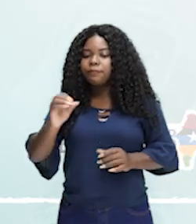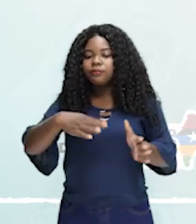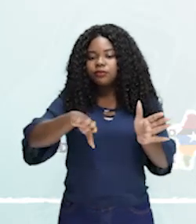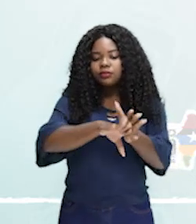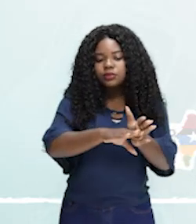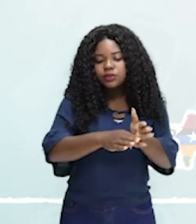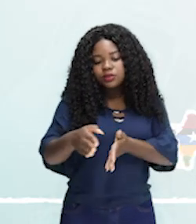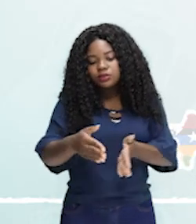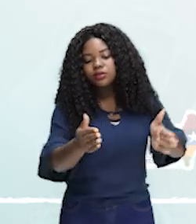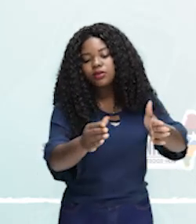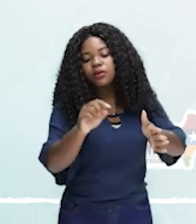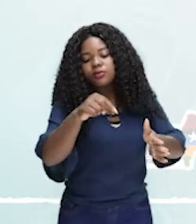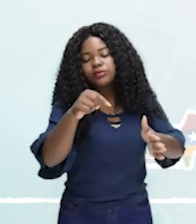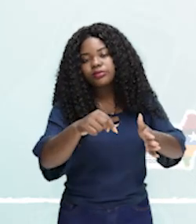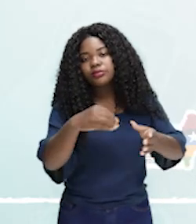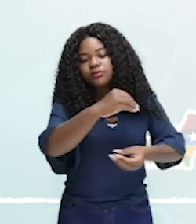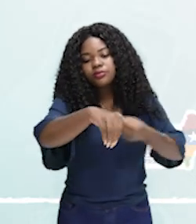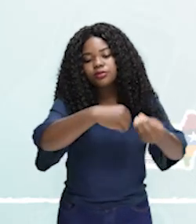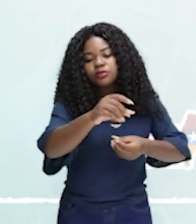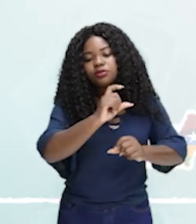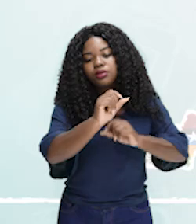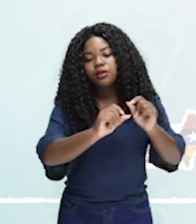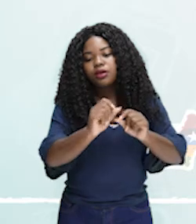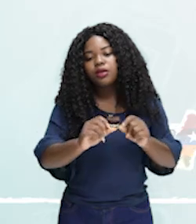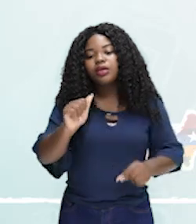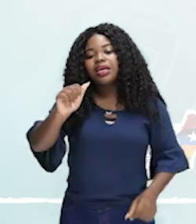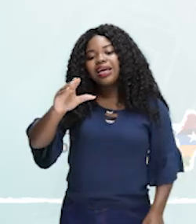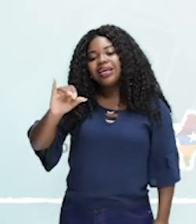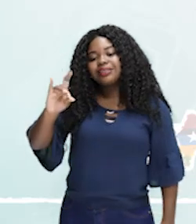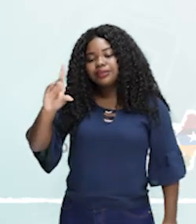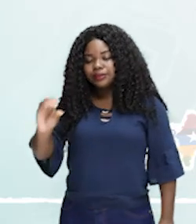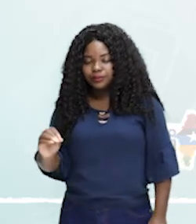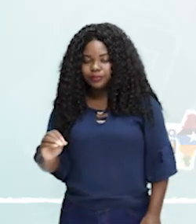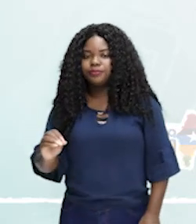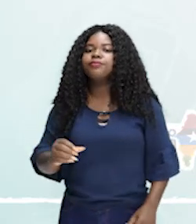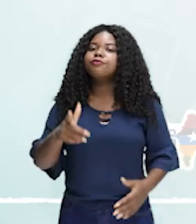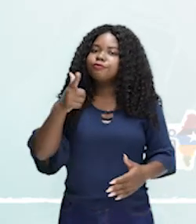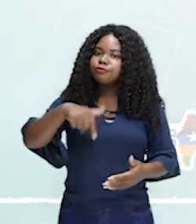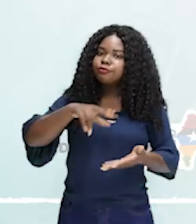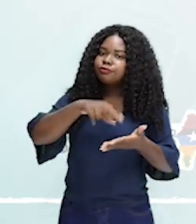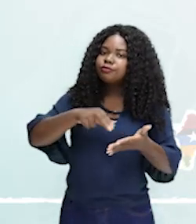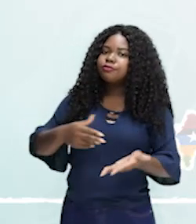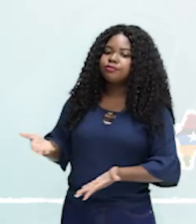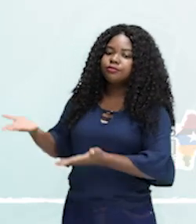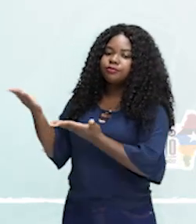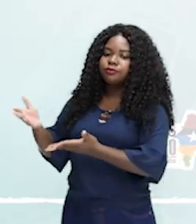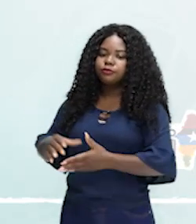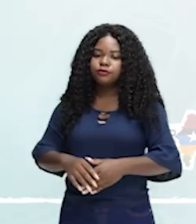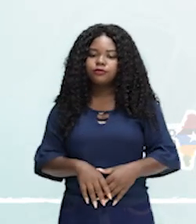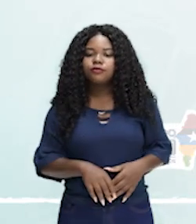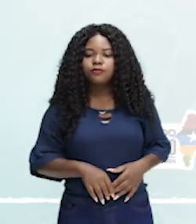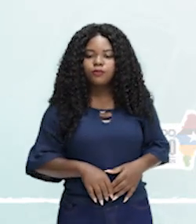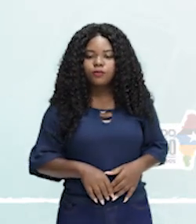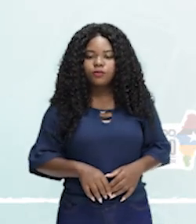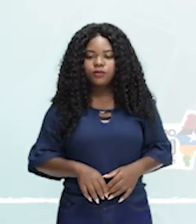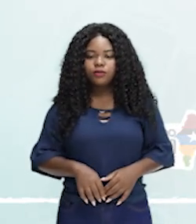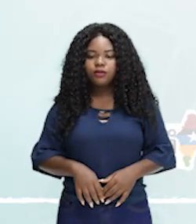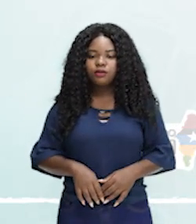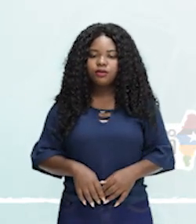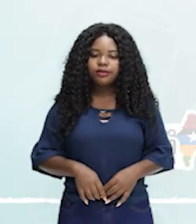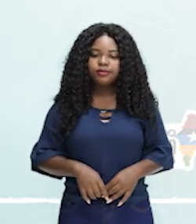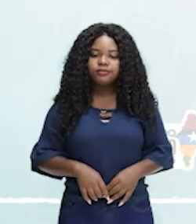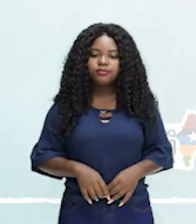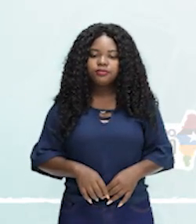rio era um ácido, o ácido sulfúrico. Essa água, embora límpida, era desprovida de